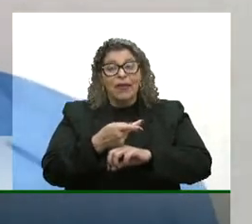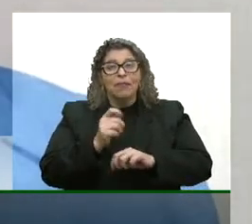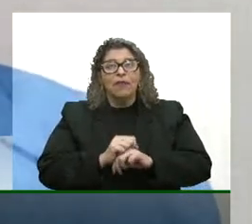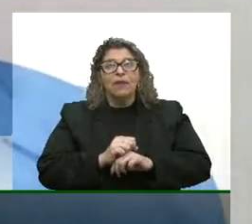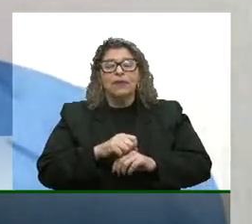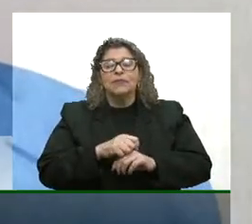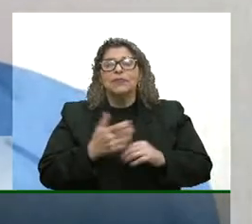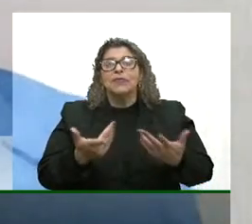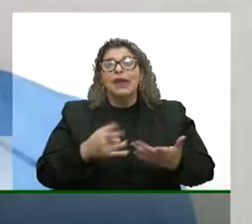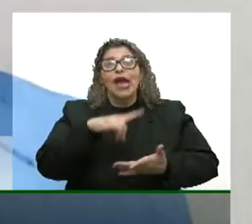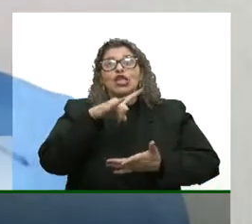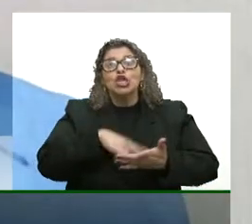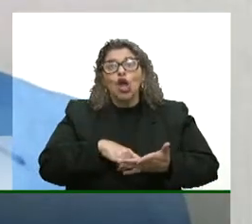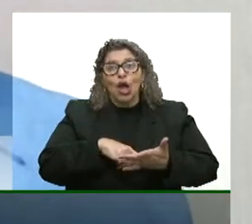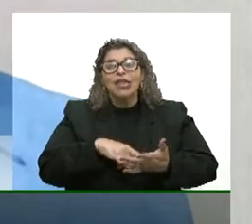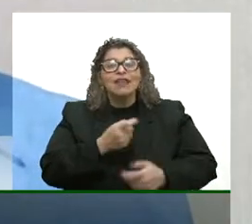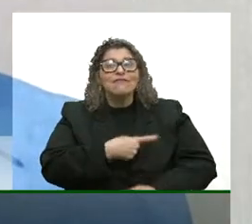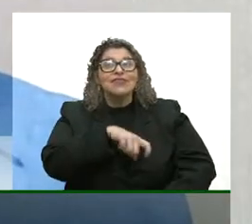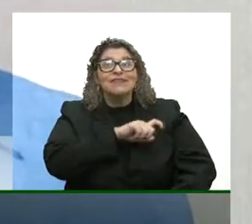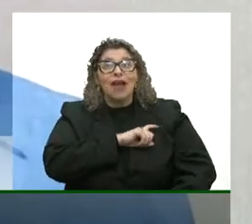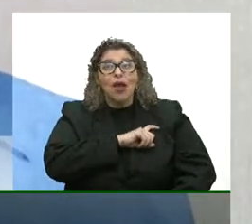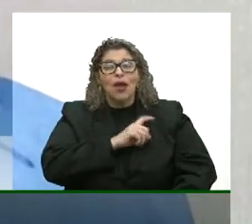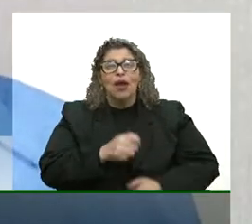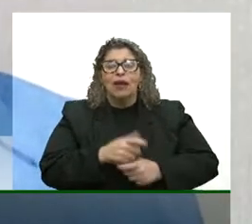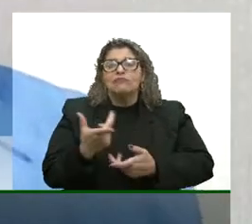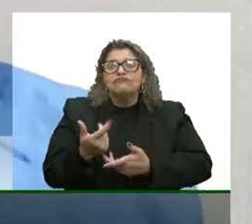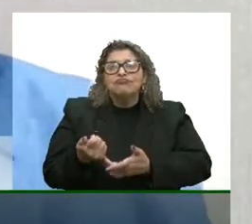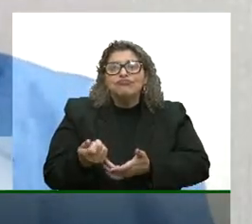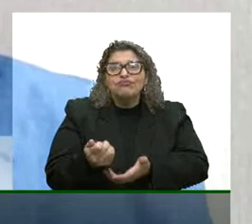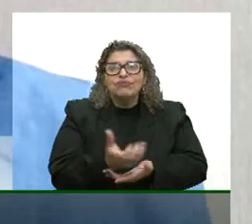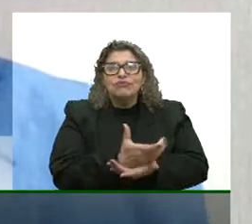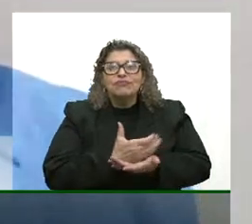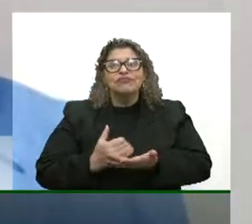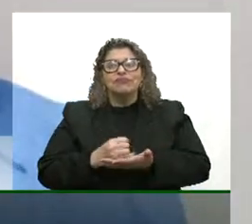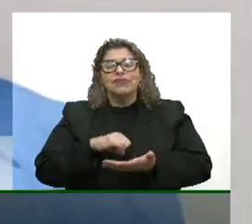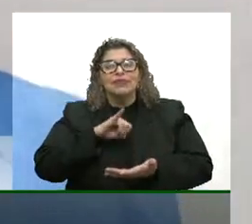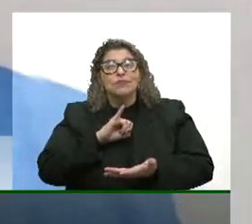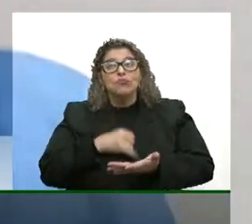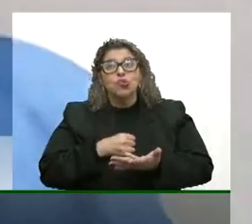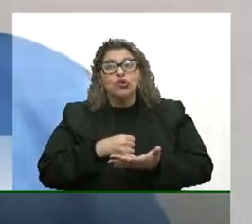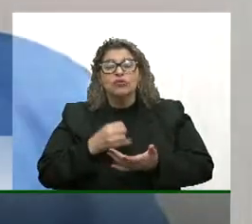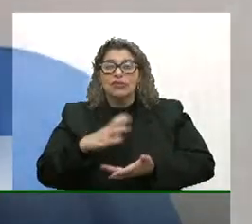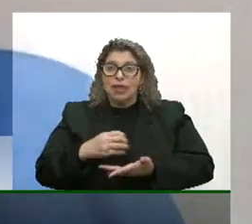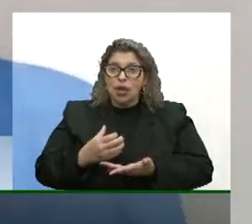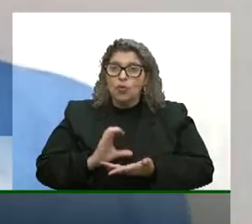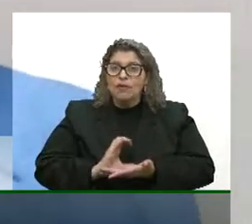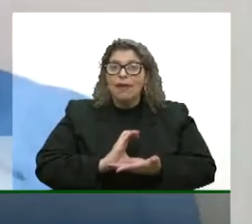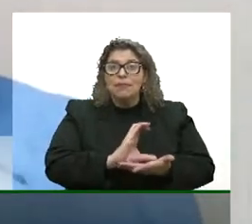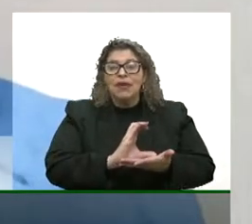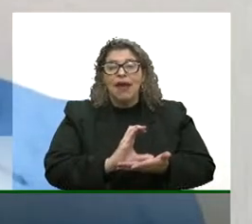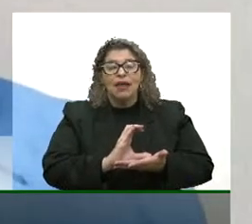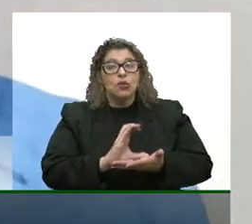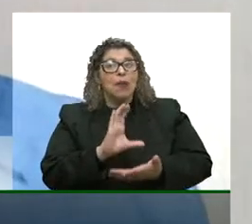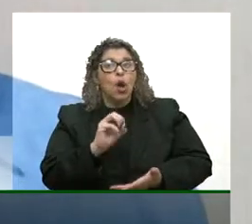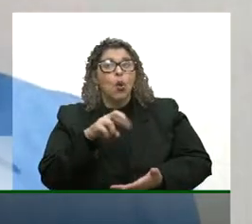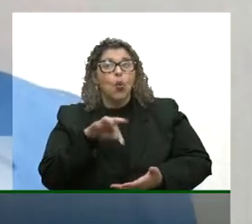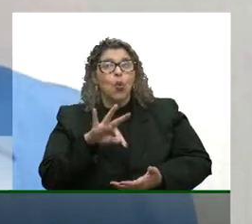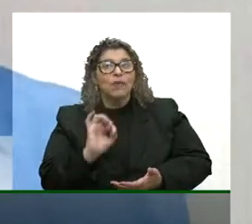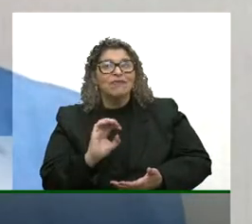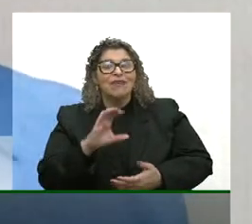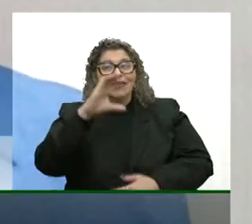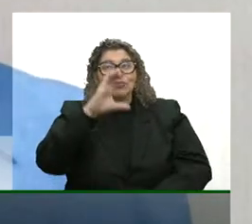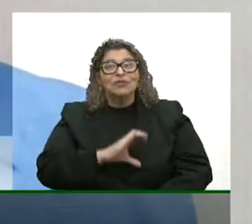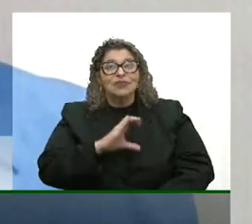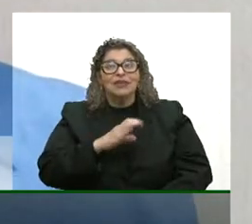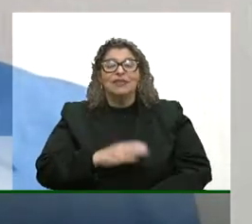essas pequenas, digamos assim, arrecadações tributárias, são encaminhadas a uma conta do cidadão, o que incentiva